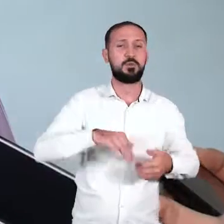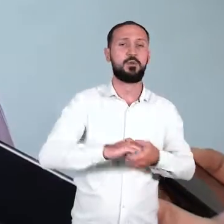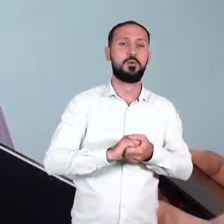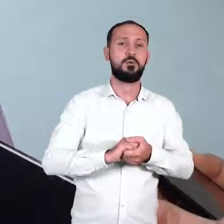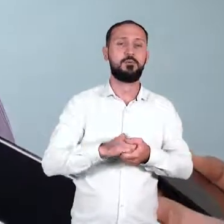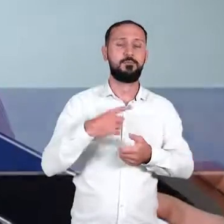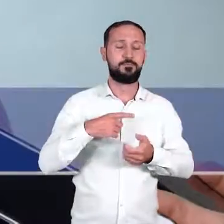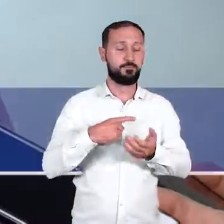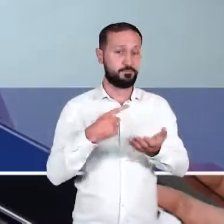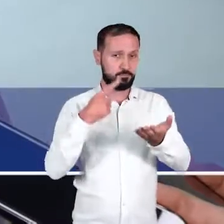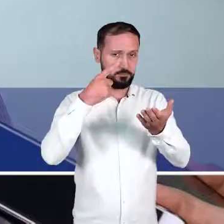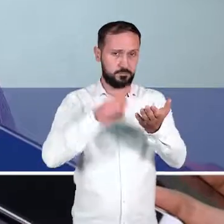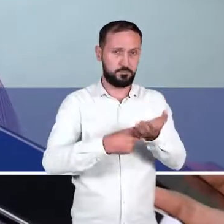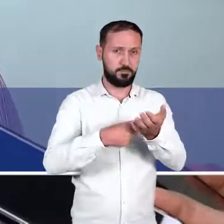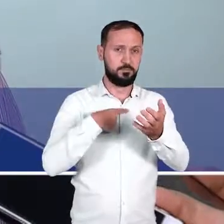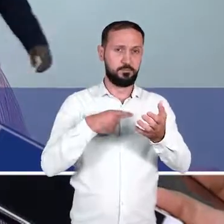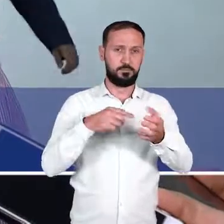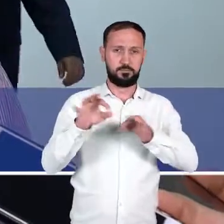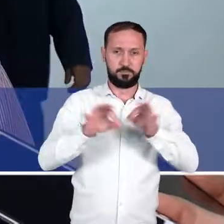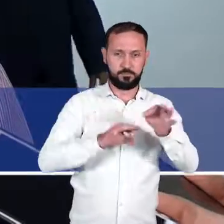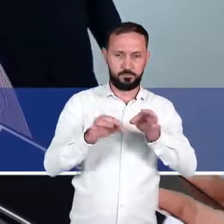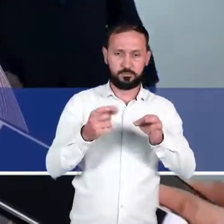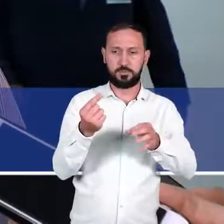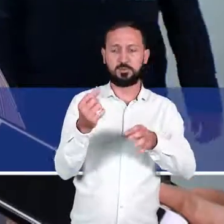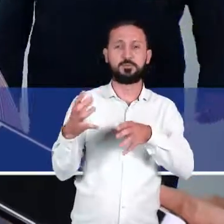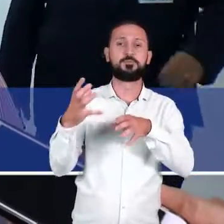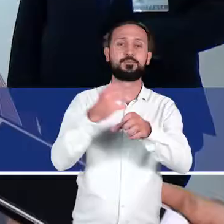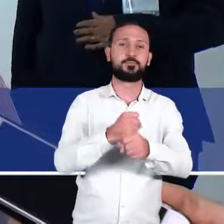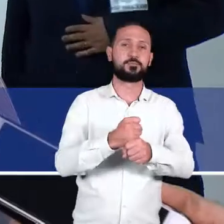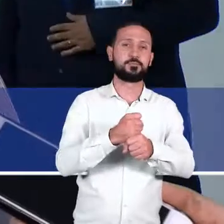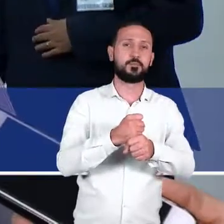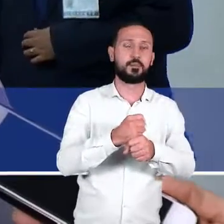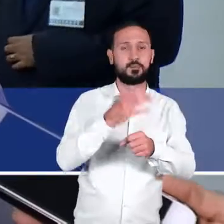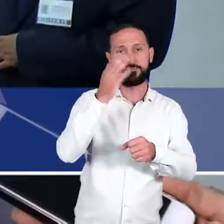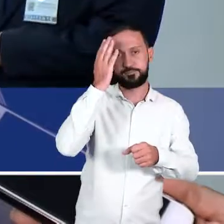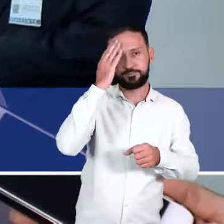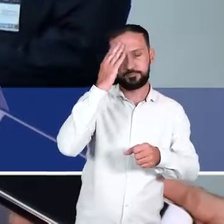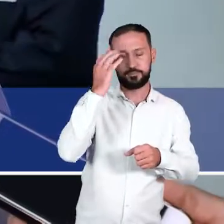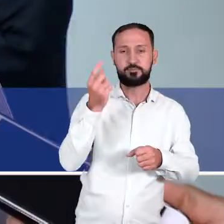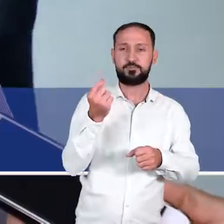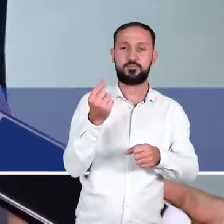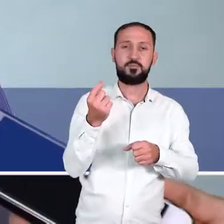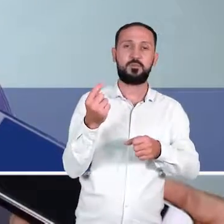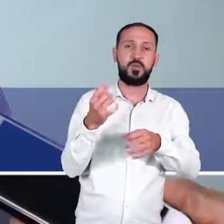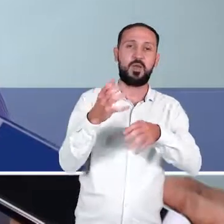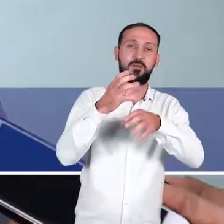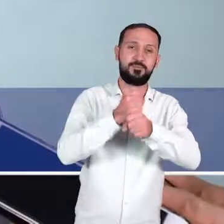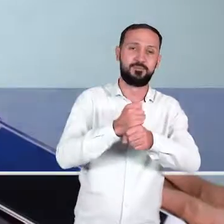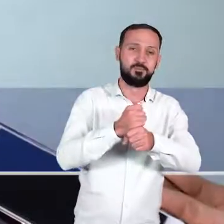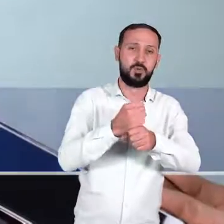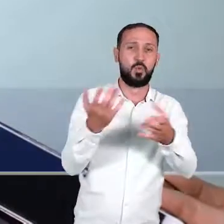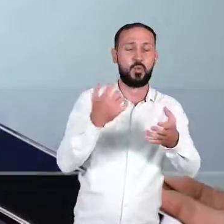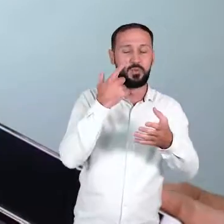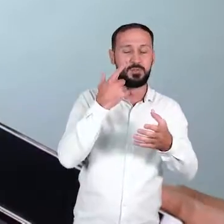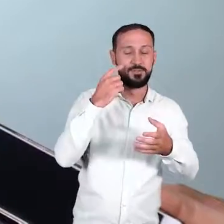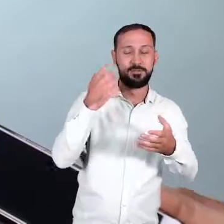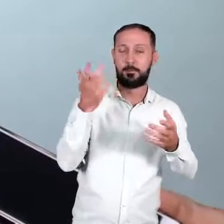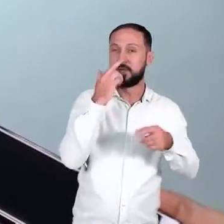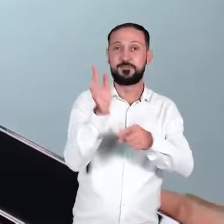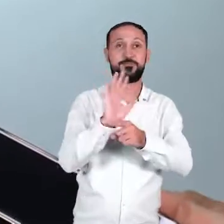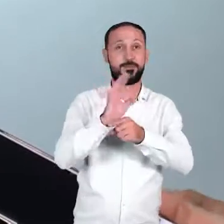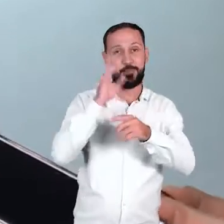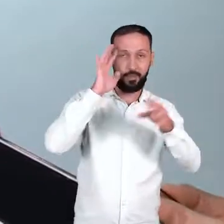Fizemos o compromisso de estar fazendo a emenda ao orçamento, mas a gente sabe que o orçamento é uma peça de ficção científica no primeiro